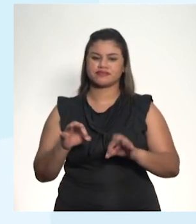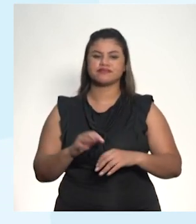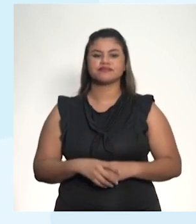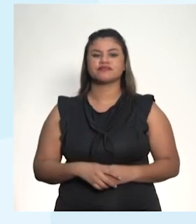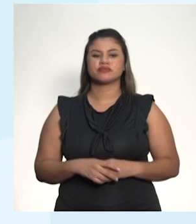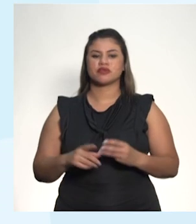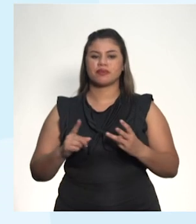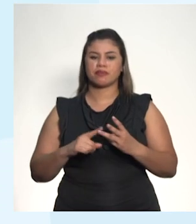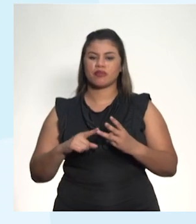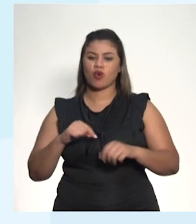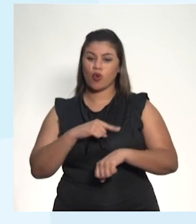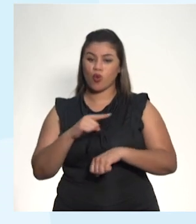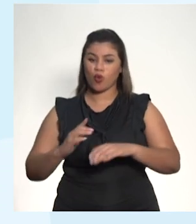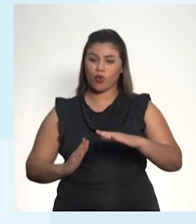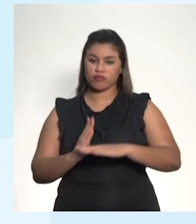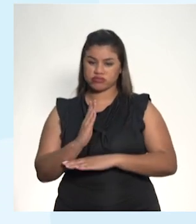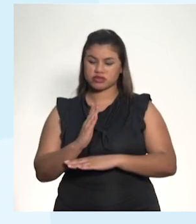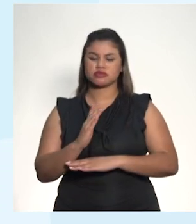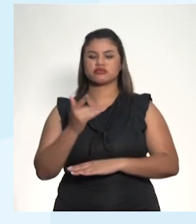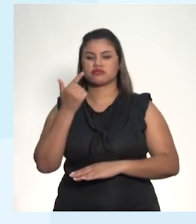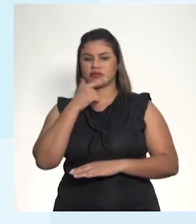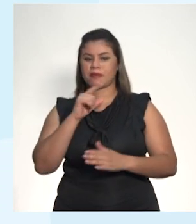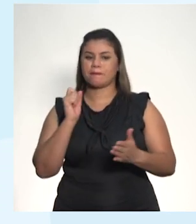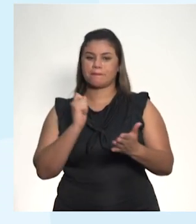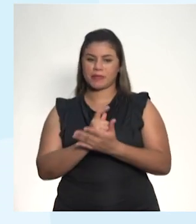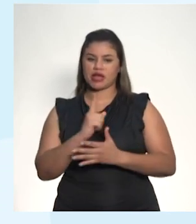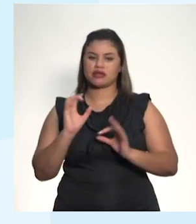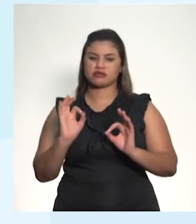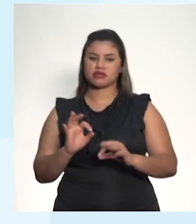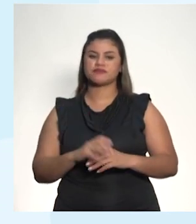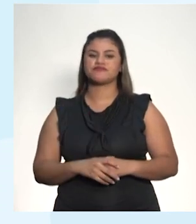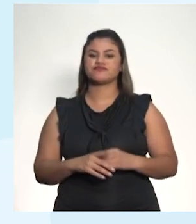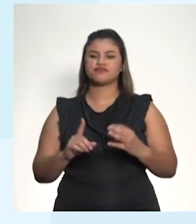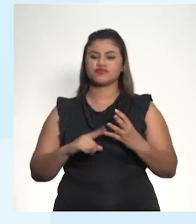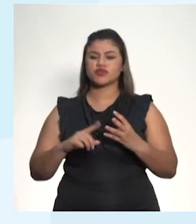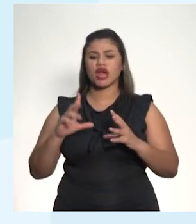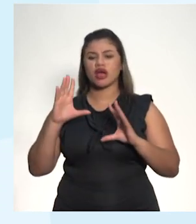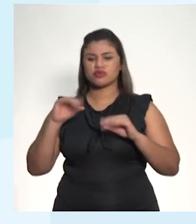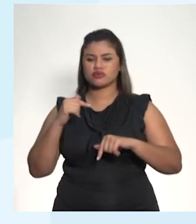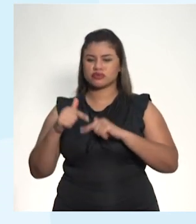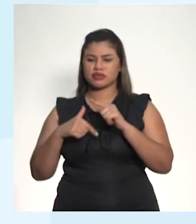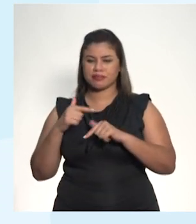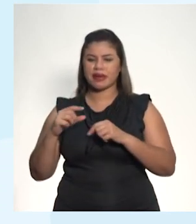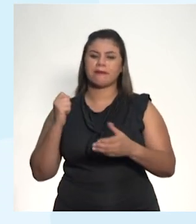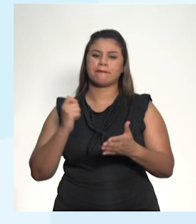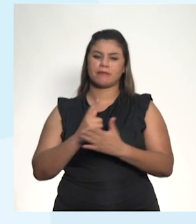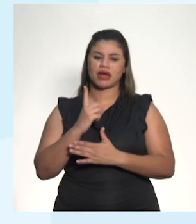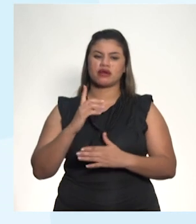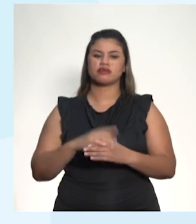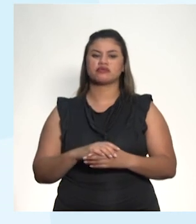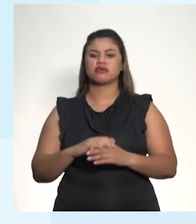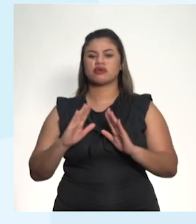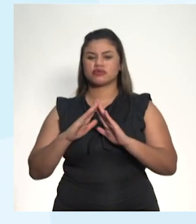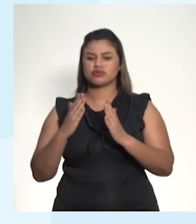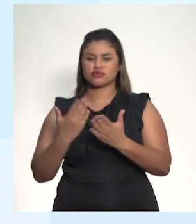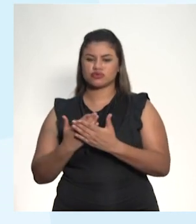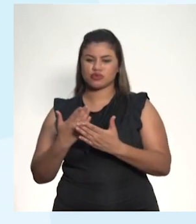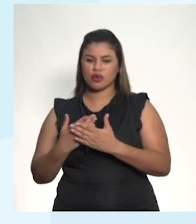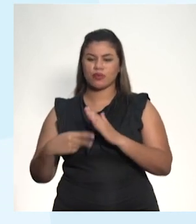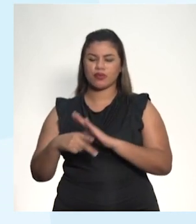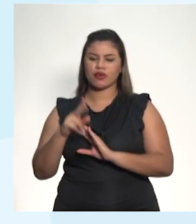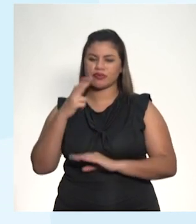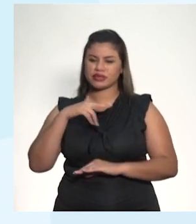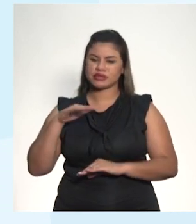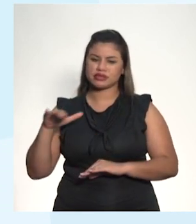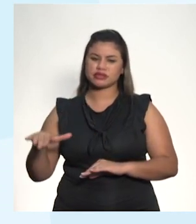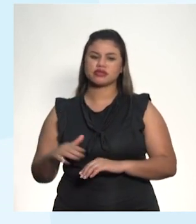justas, né, pagamento de horas extras, a garantia do pagamento dessas horas extras, adicional noturno, creche e escola para as crianças,